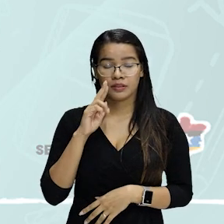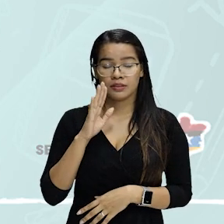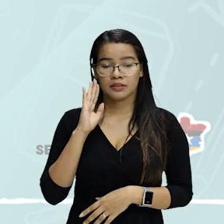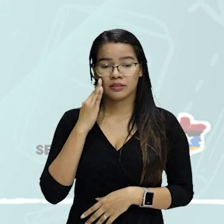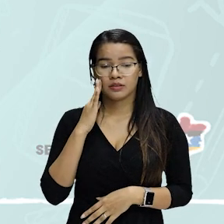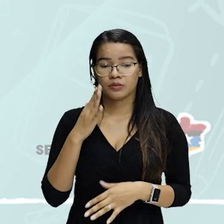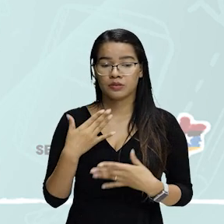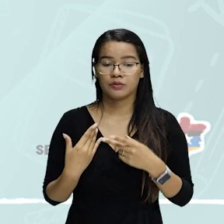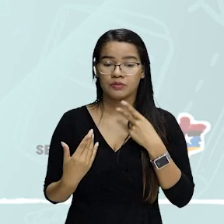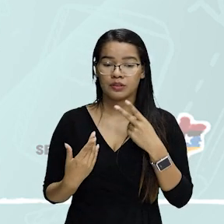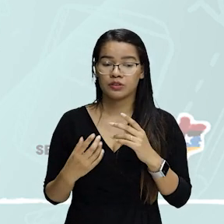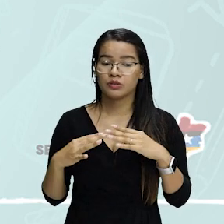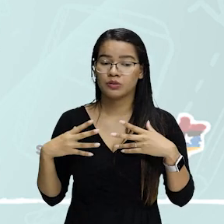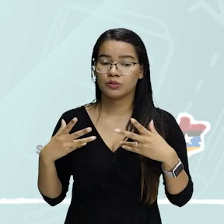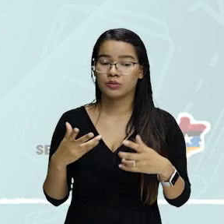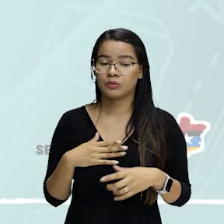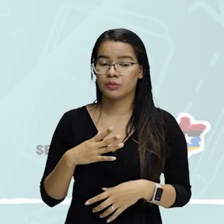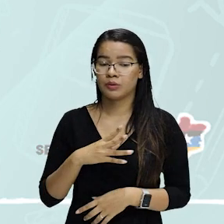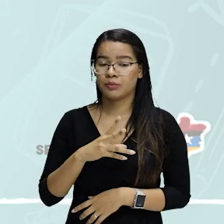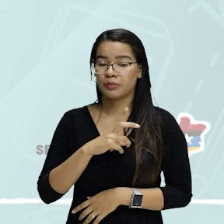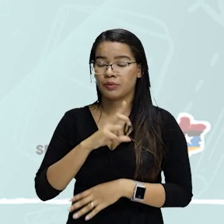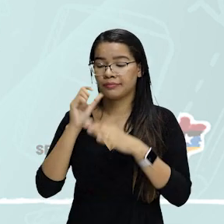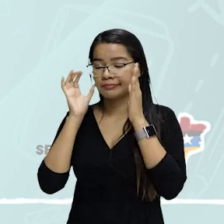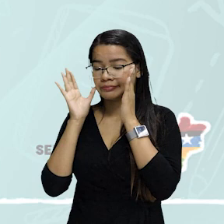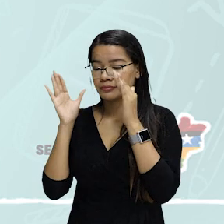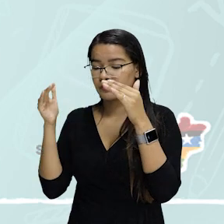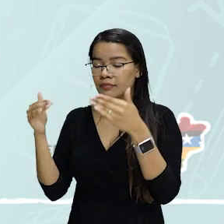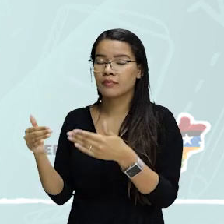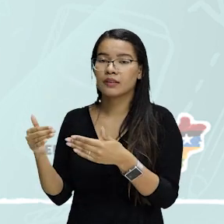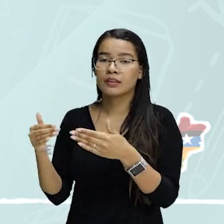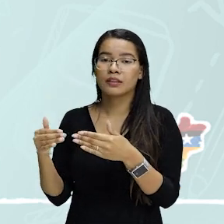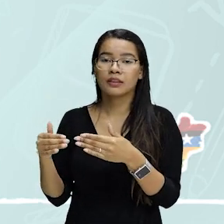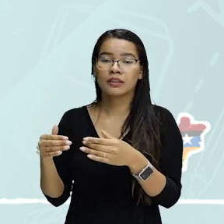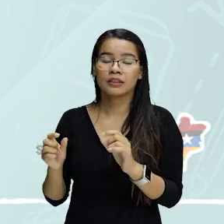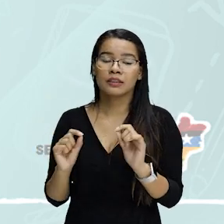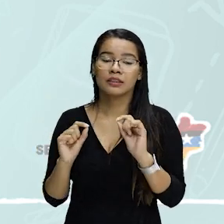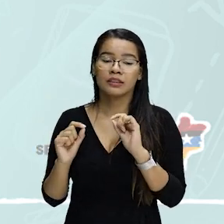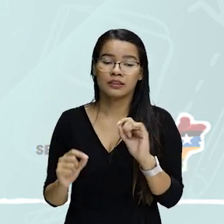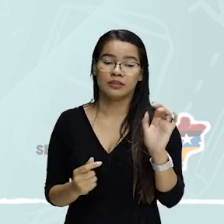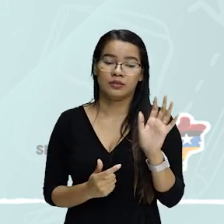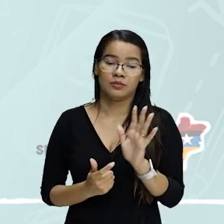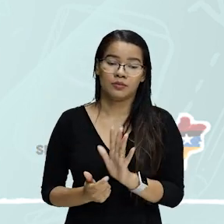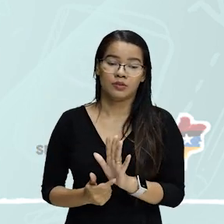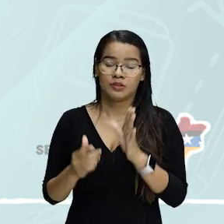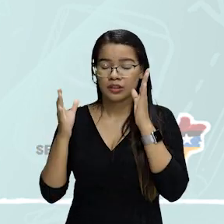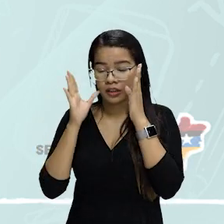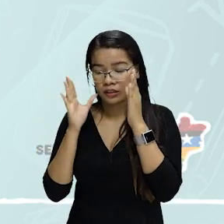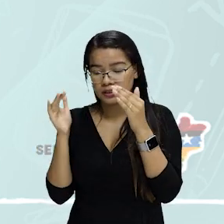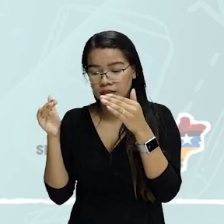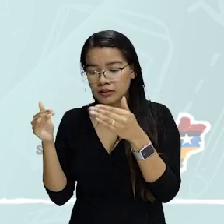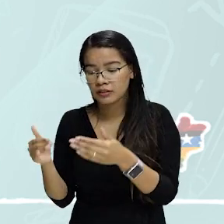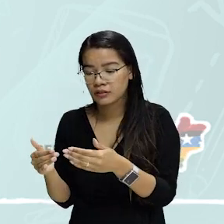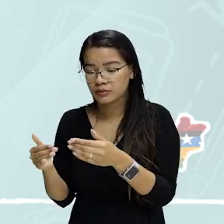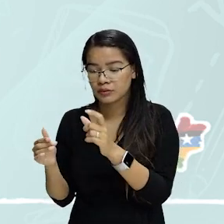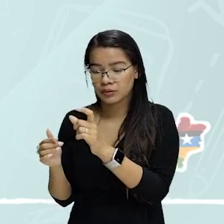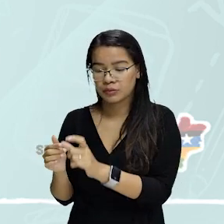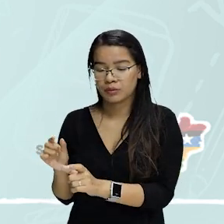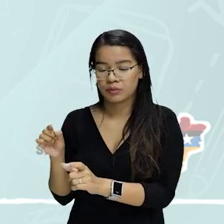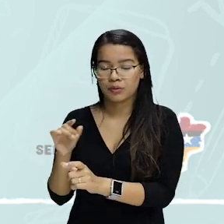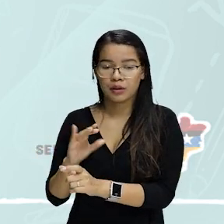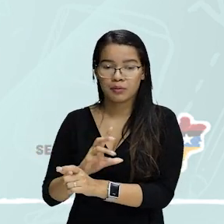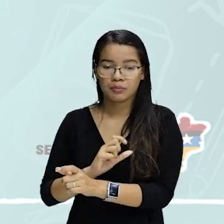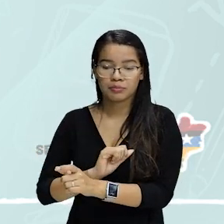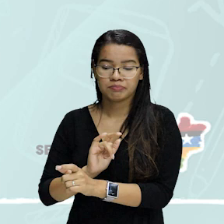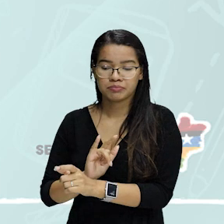Quando ele diz assim, ó, de tudo ao meu amor serei atento. Ele se mostra atento ao seu